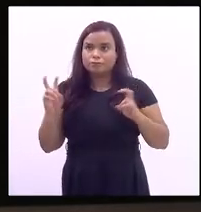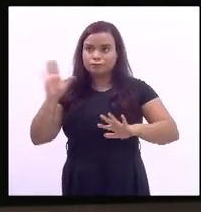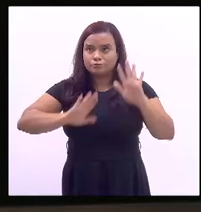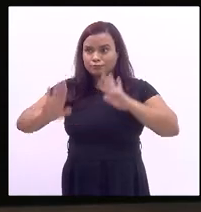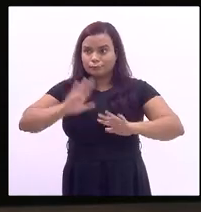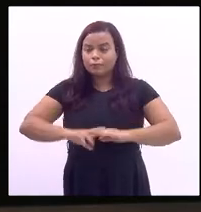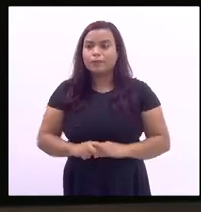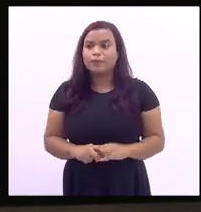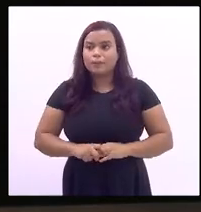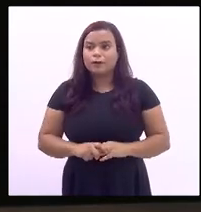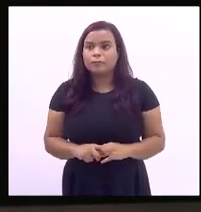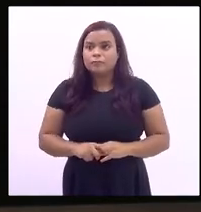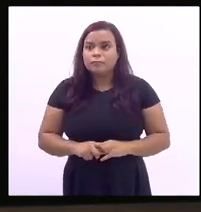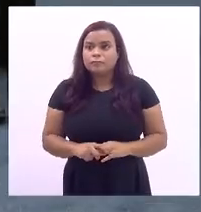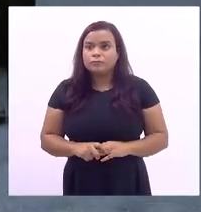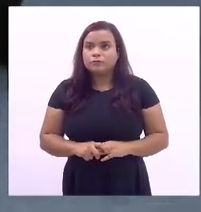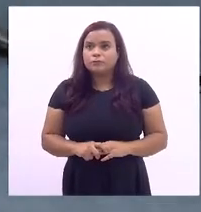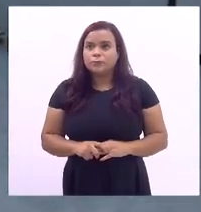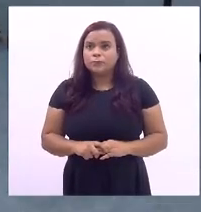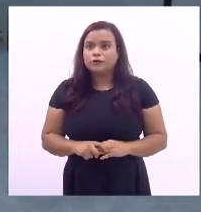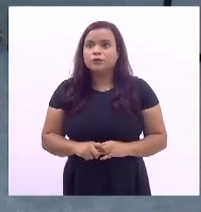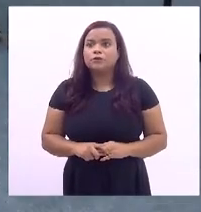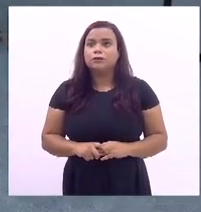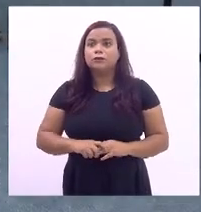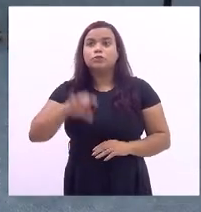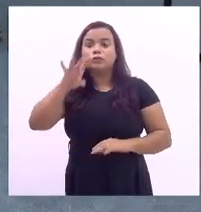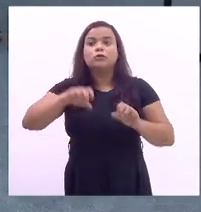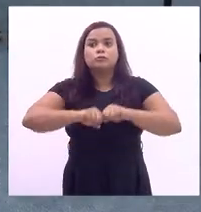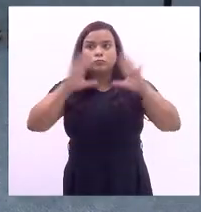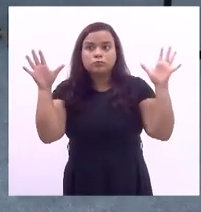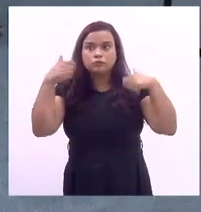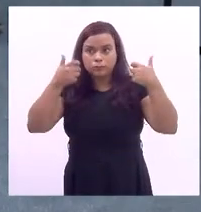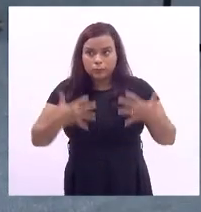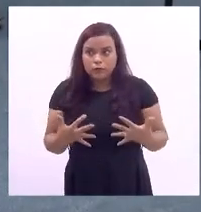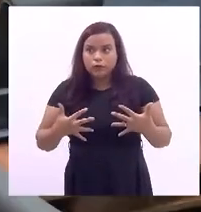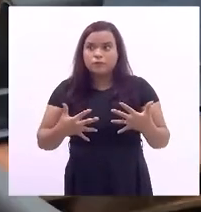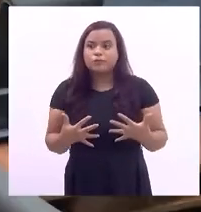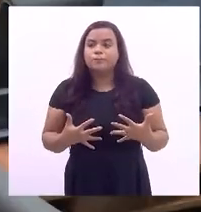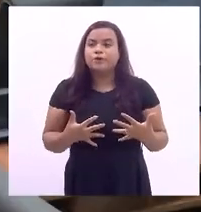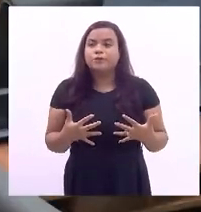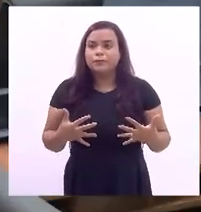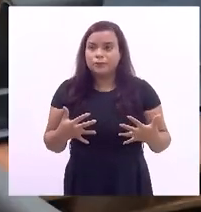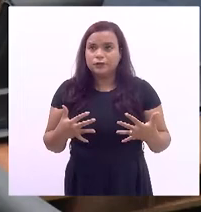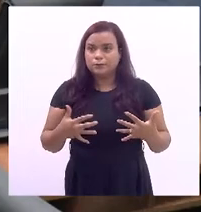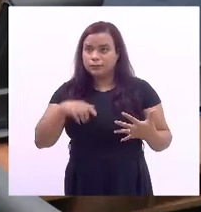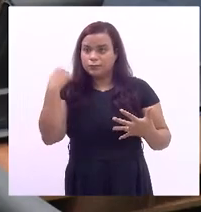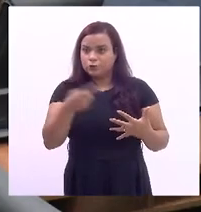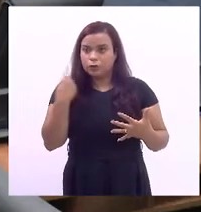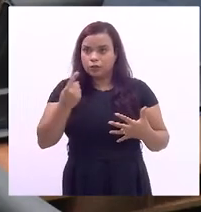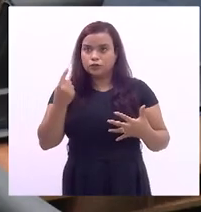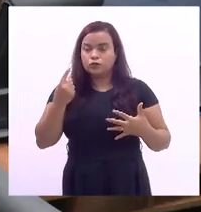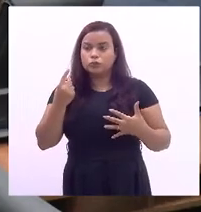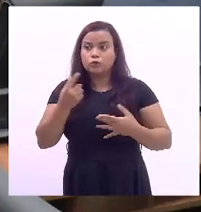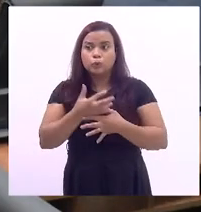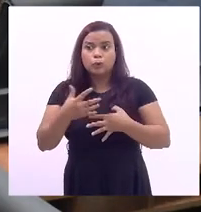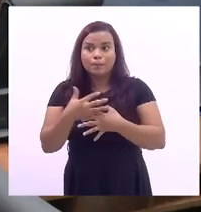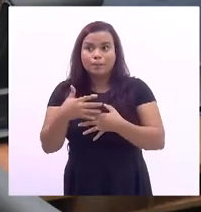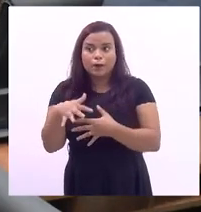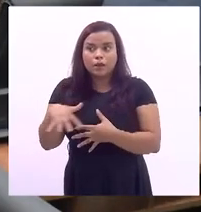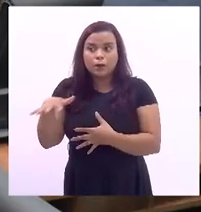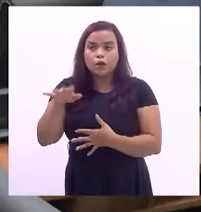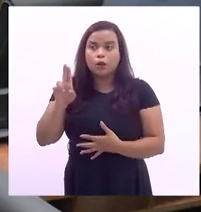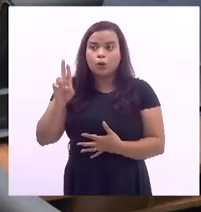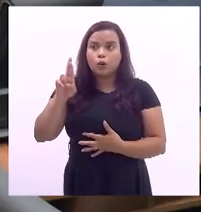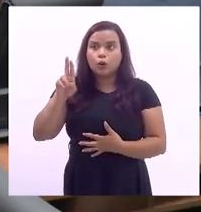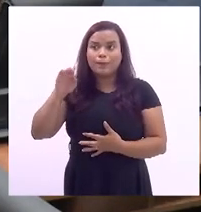oi oi não só precisar de sábio a gente não trata de Urbanismo como o senhor acabou de dizer urbanismo trata